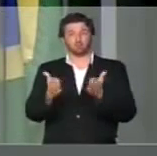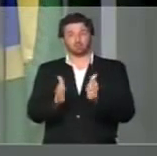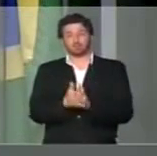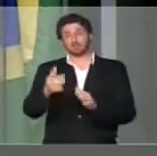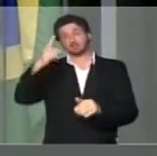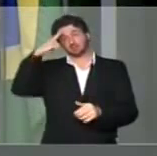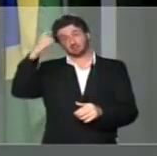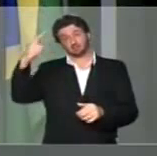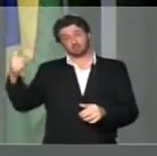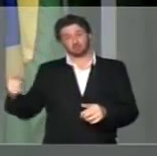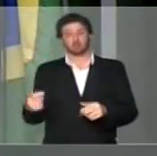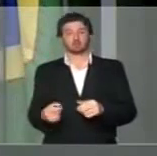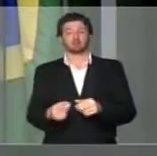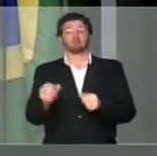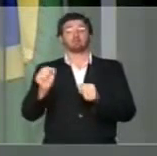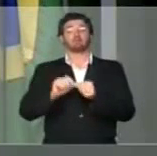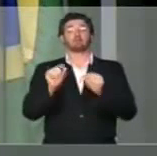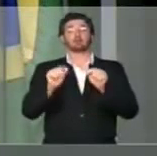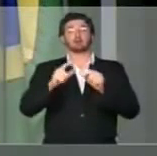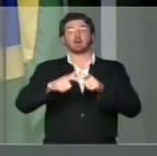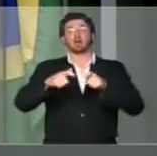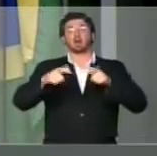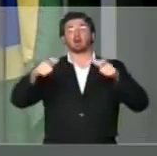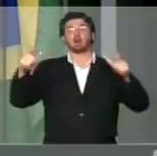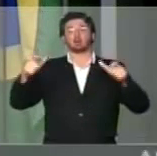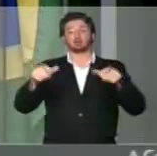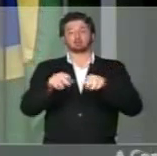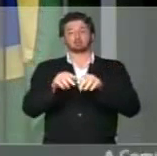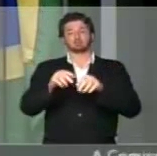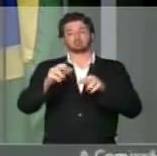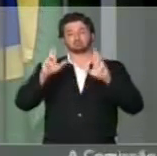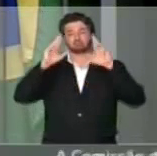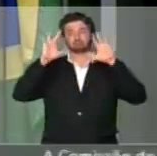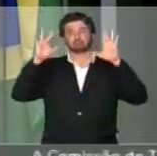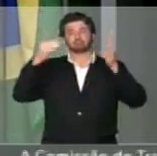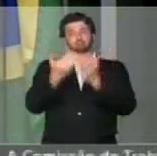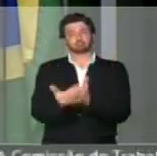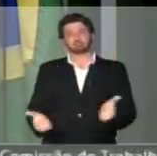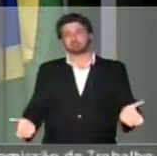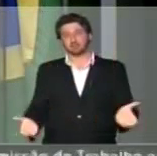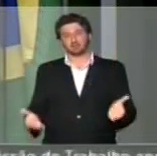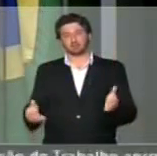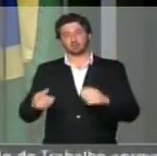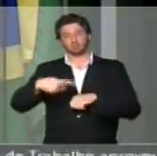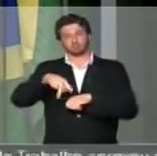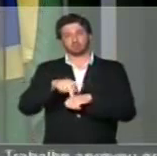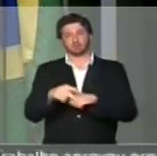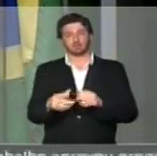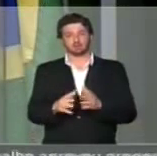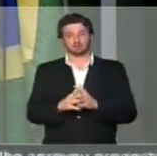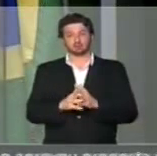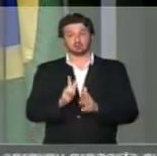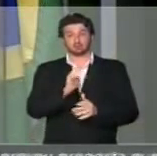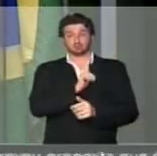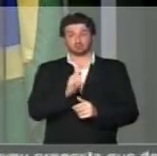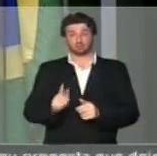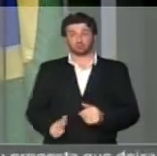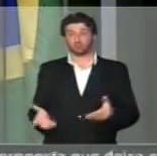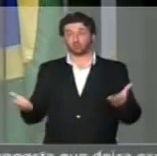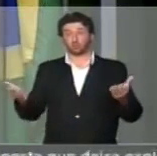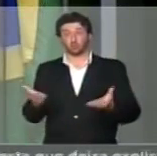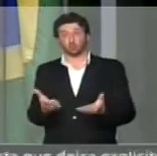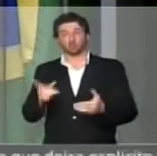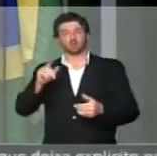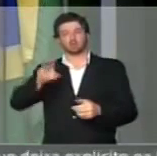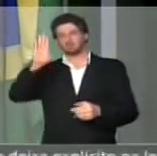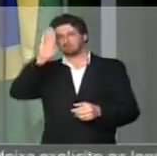a violência fazem crescer a desesperança em nosso país. O governo é hoje